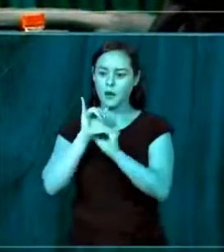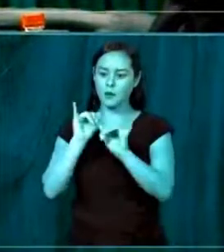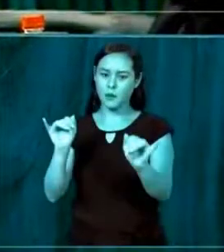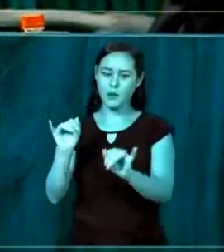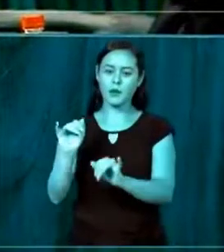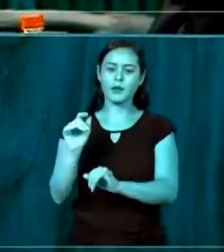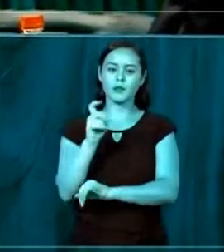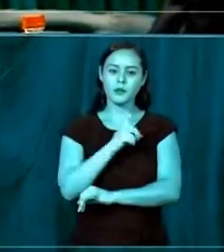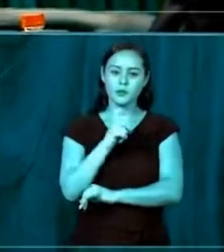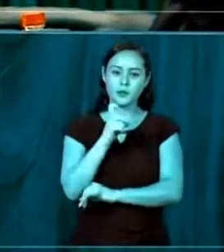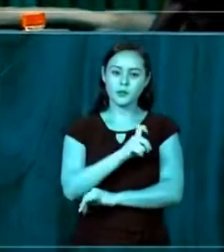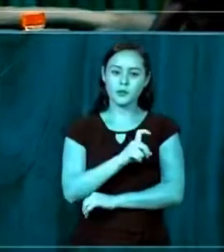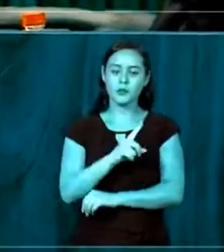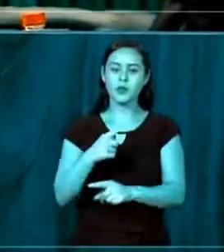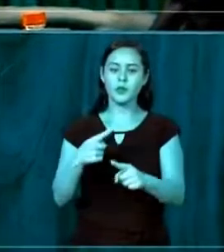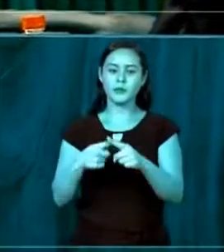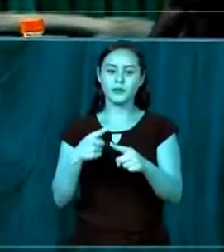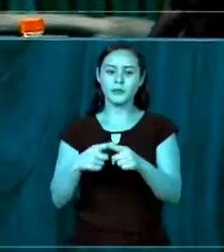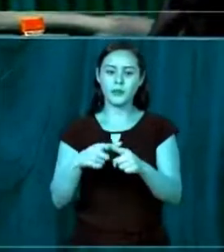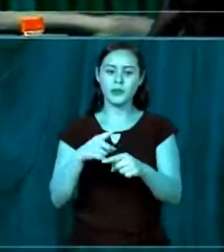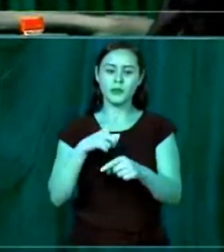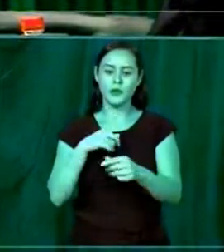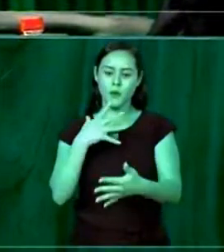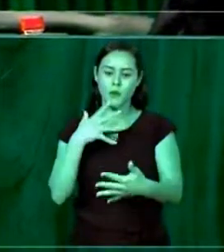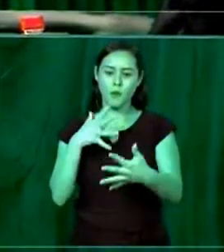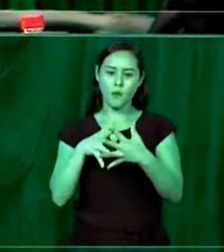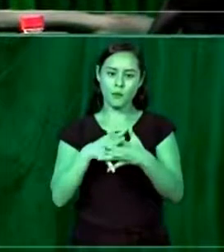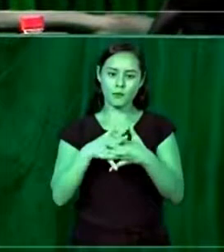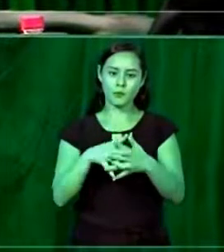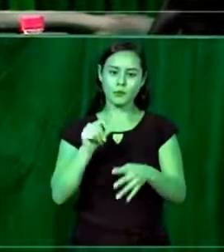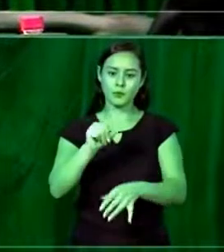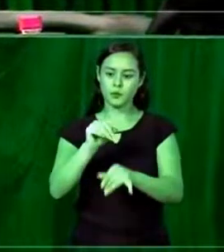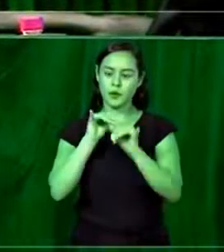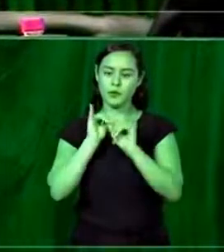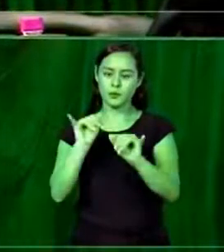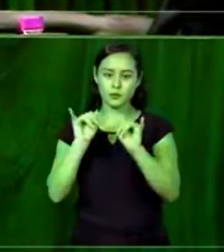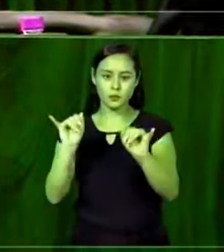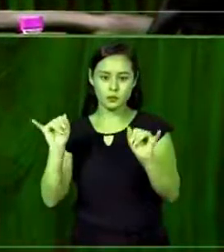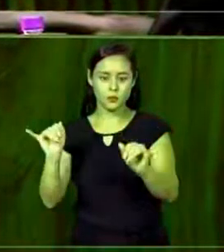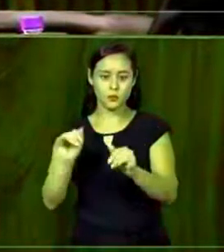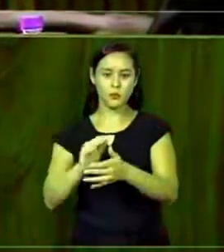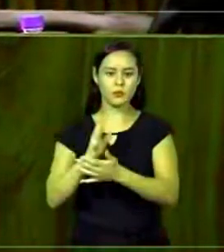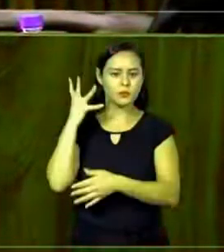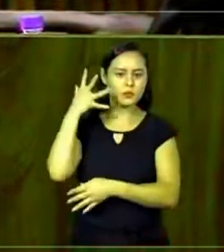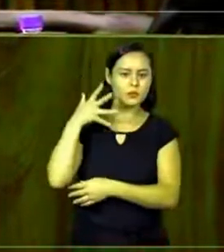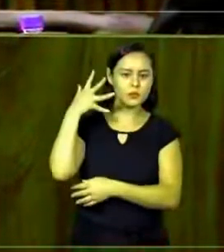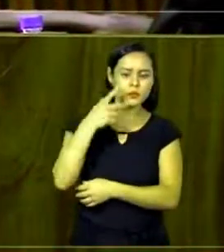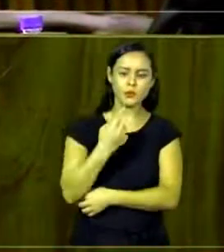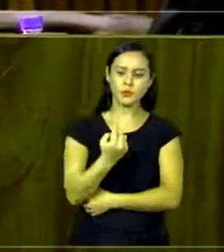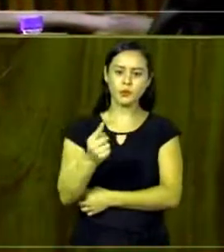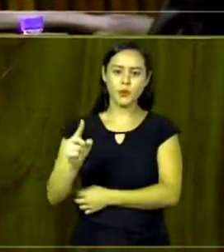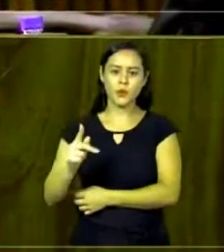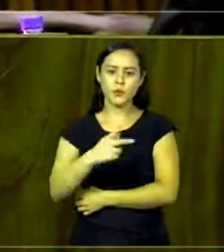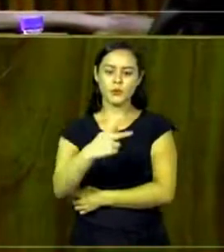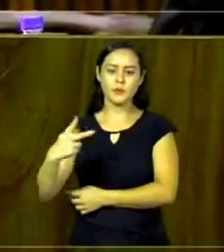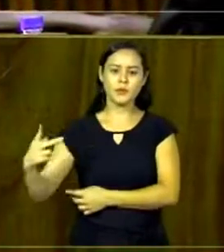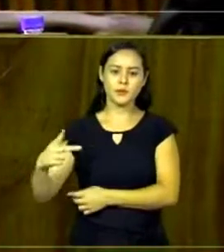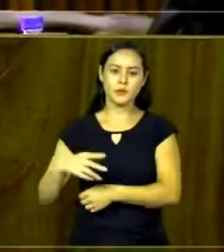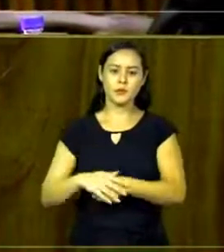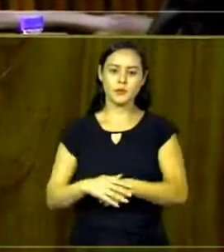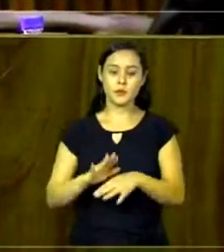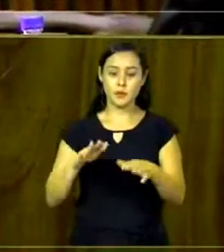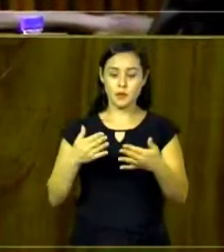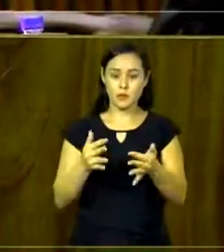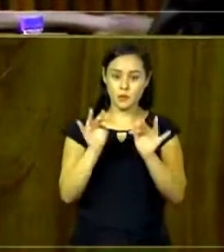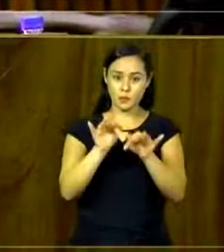político eleitoral, que no fundo se confundem com o discurso de um dos representados. Para este